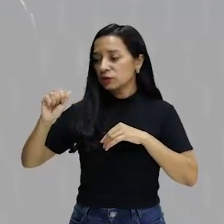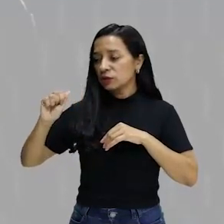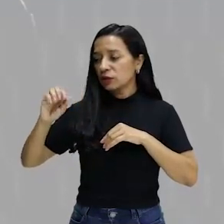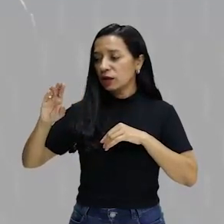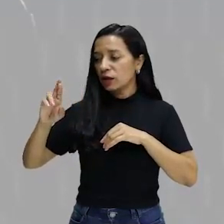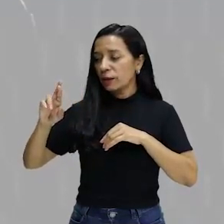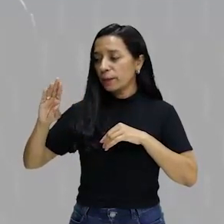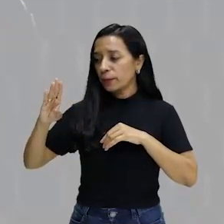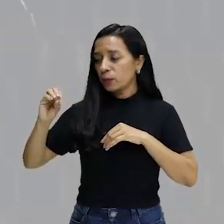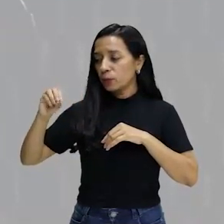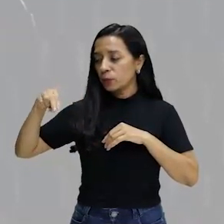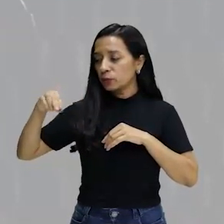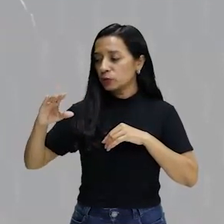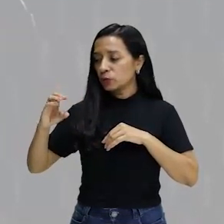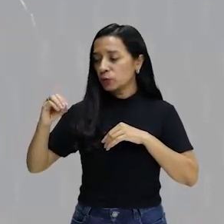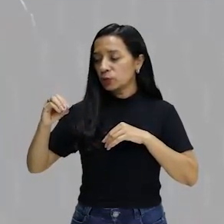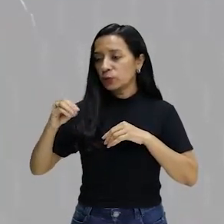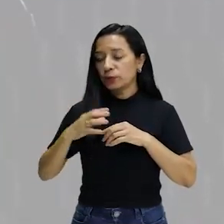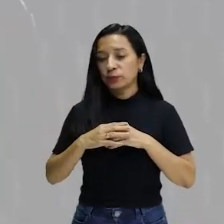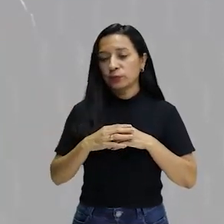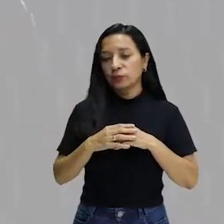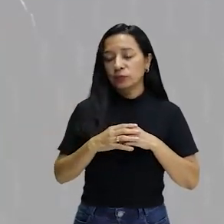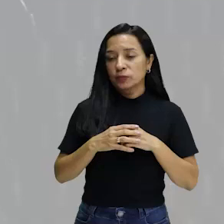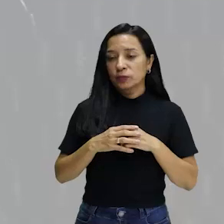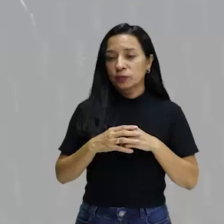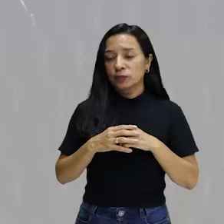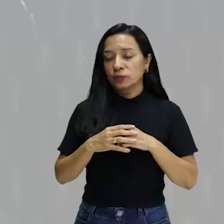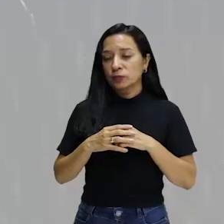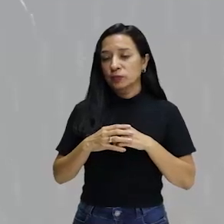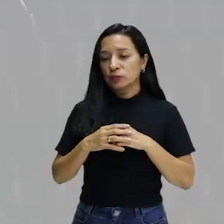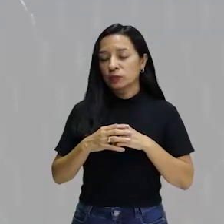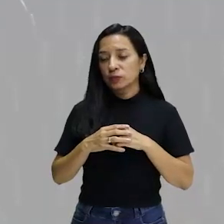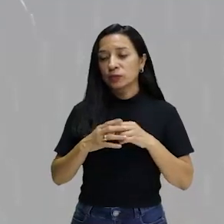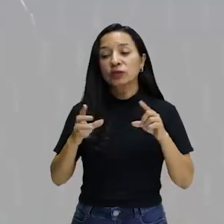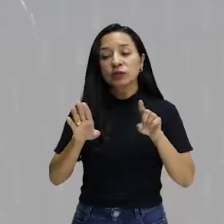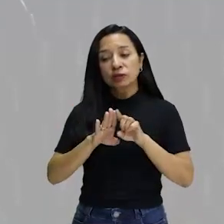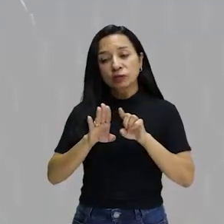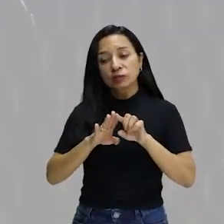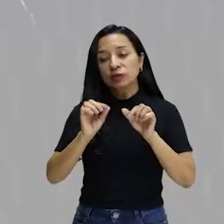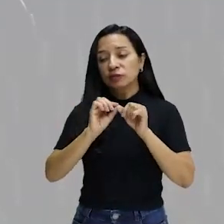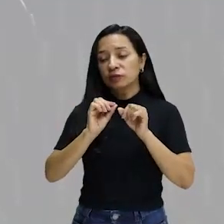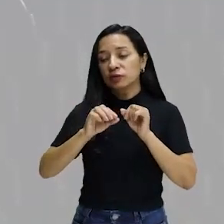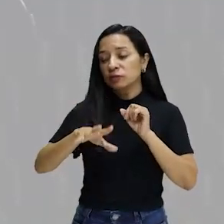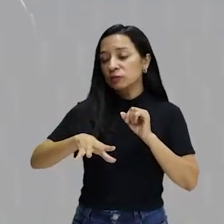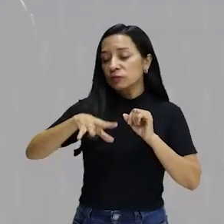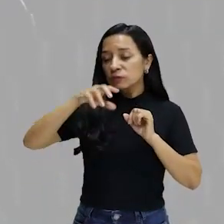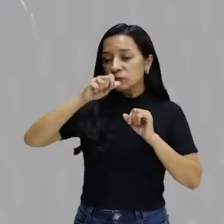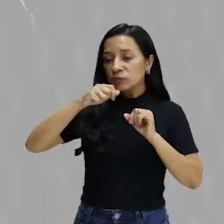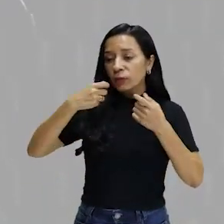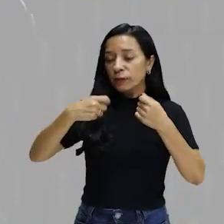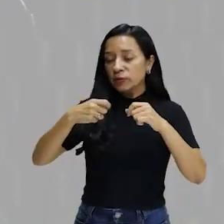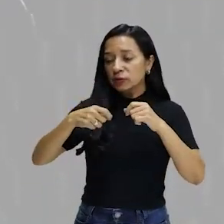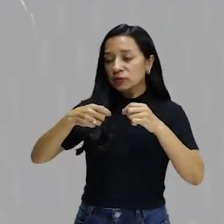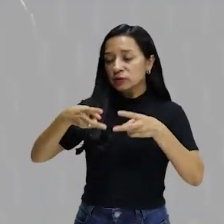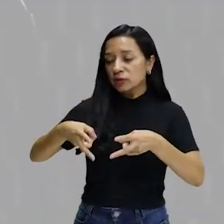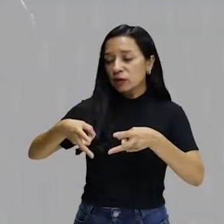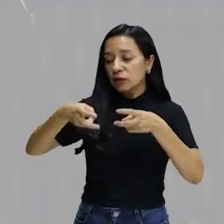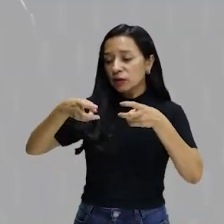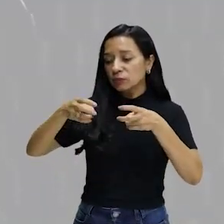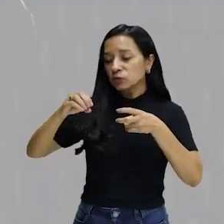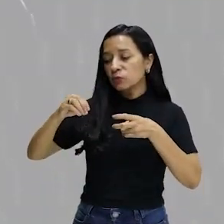e devolver para a atmosfera o oxigênio. Mas ela também faz a respiração, ela precisa absorver o